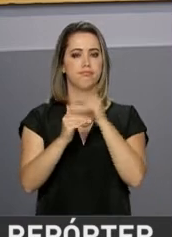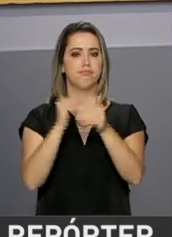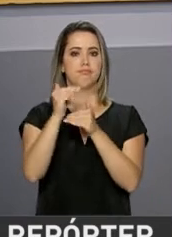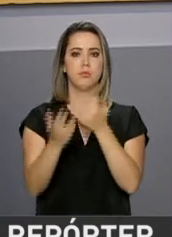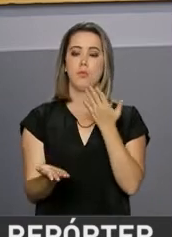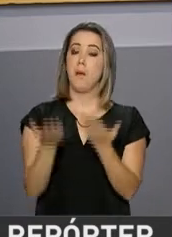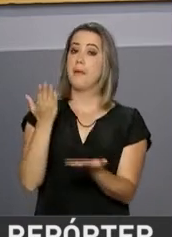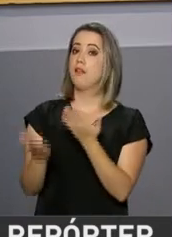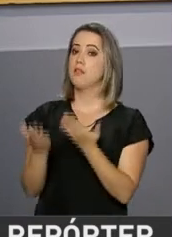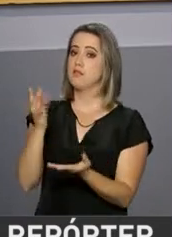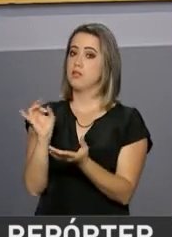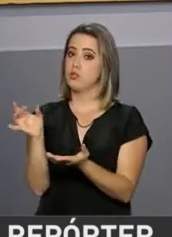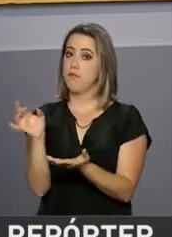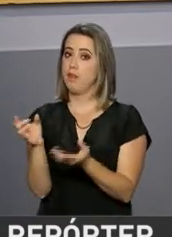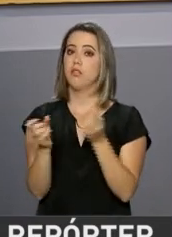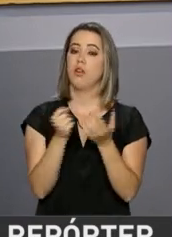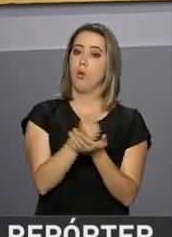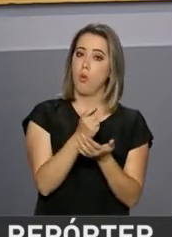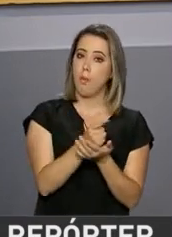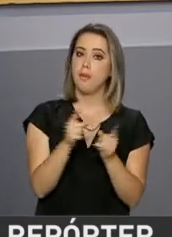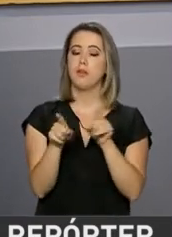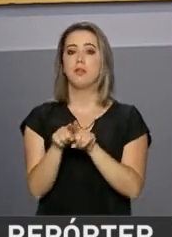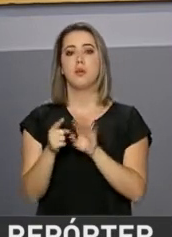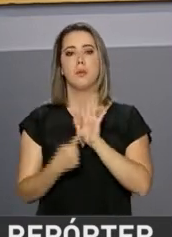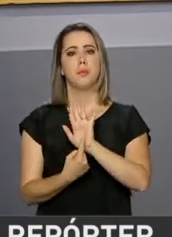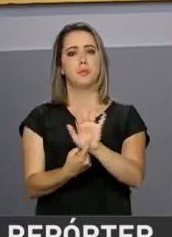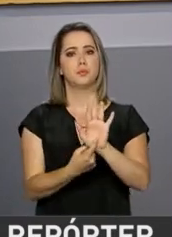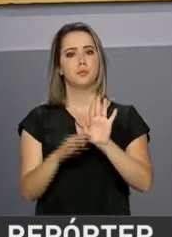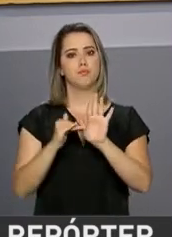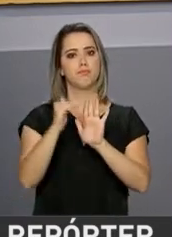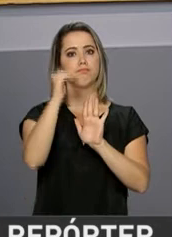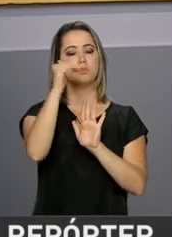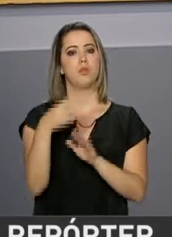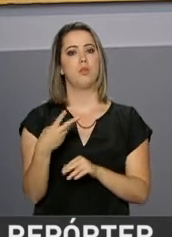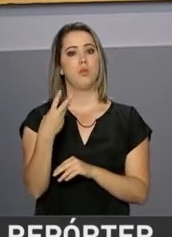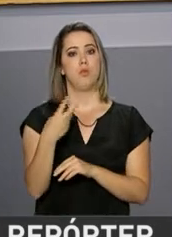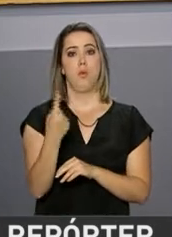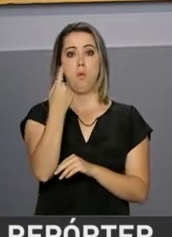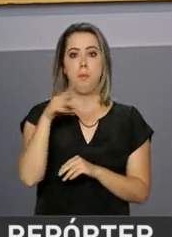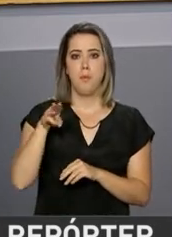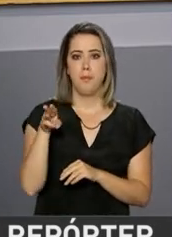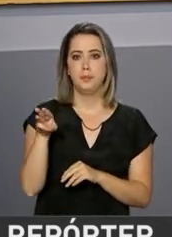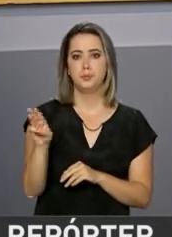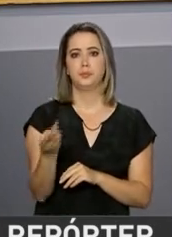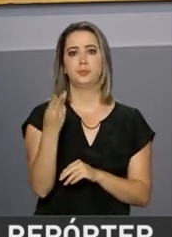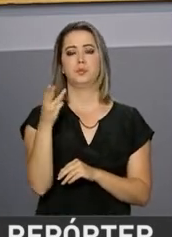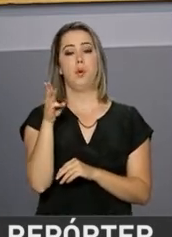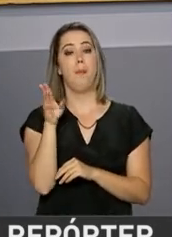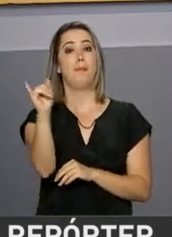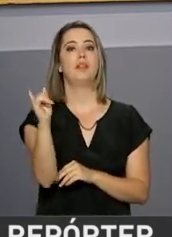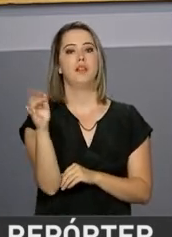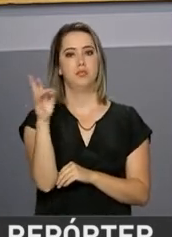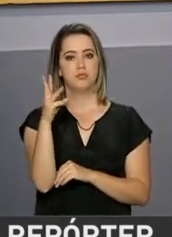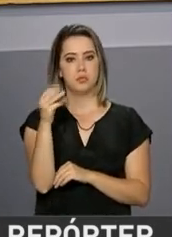comercial mostram que o país registrou superávit de mais de 1 bilhão e 300 milhões de dólares diferença positiva entre